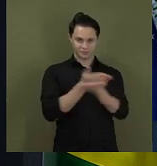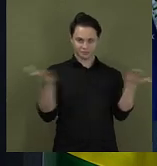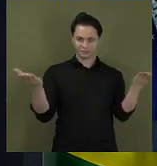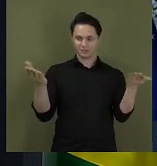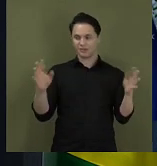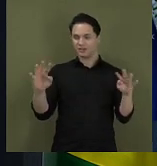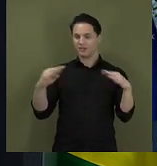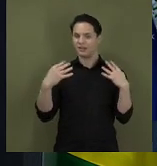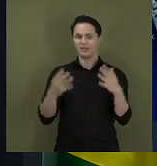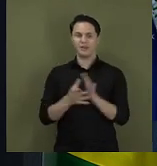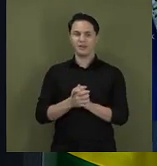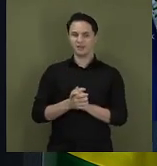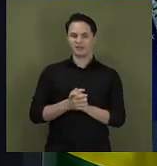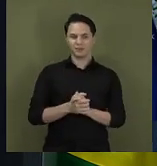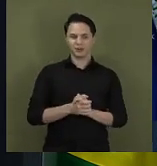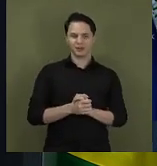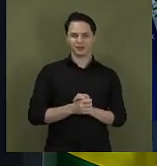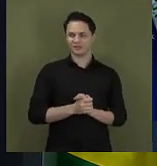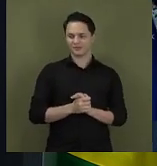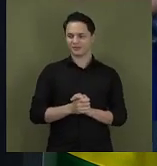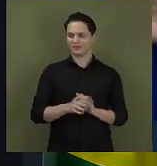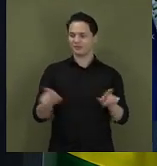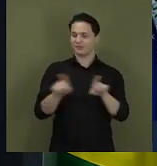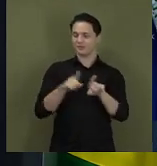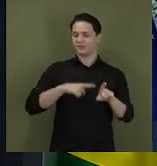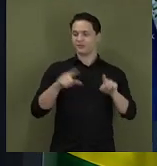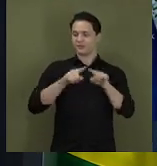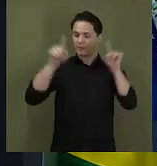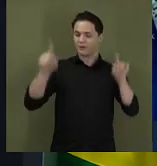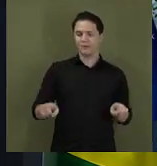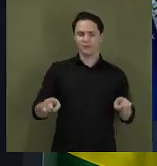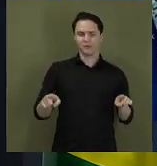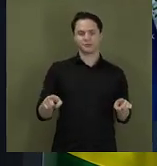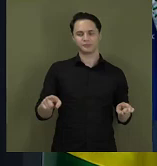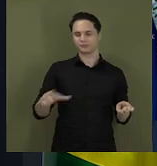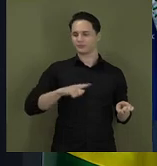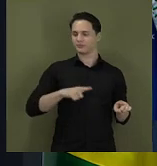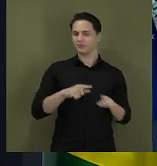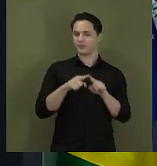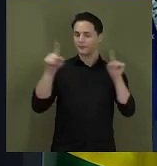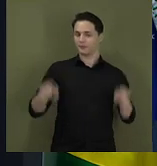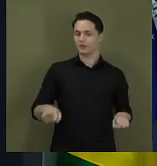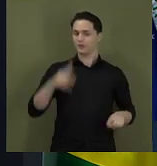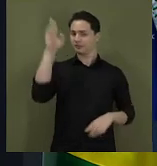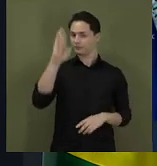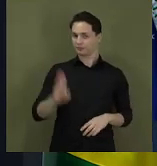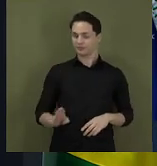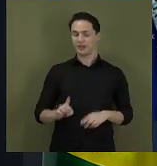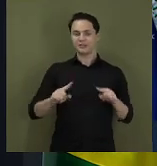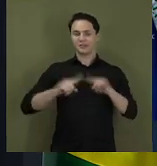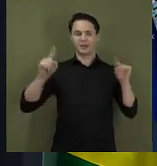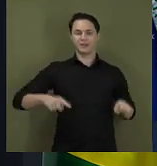aos demais senadores, senadoras, senadores, funcionários dessa casa, assessores, brasileiras, brasileiros que estão nos assistindo no